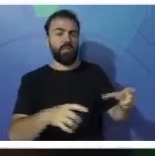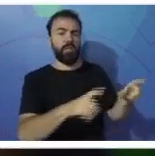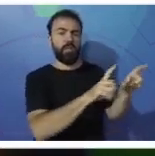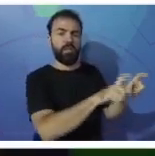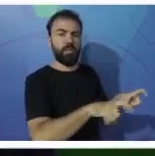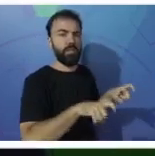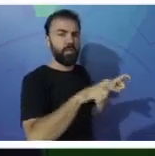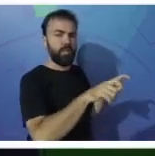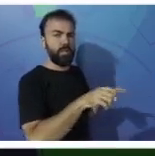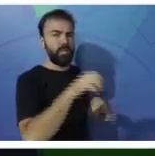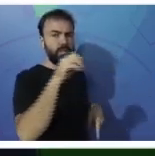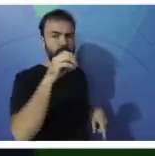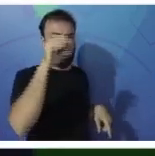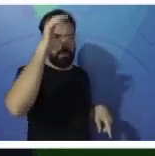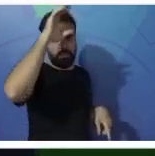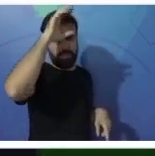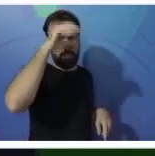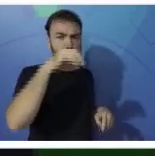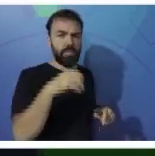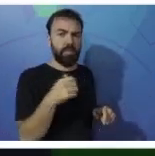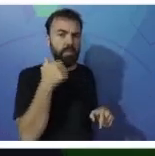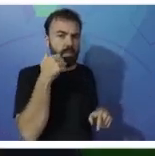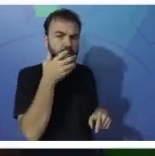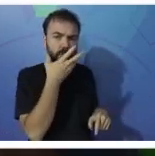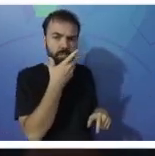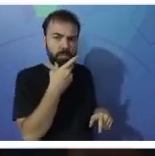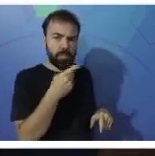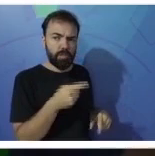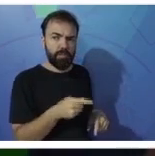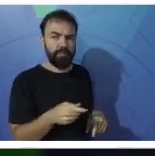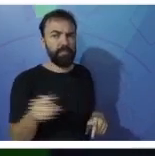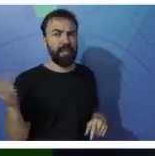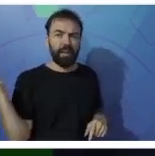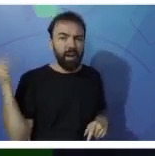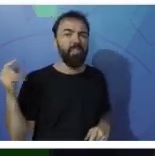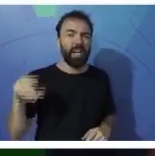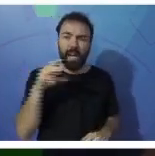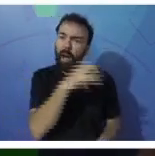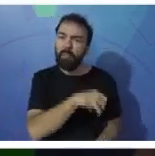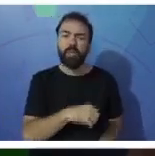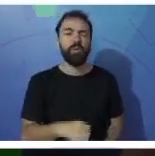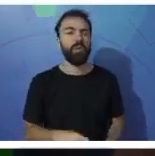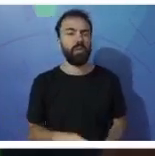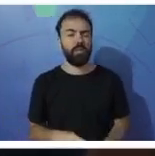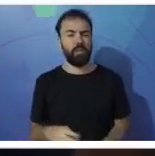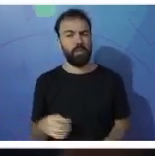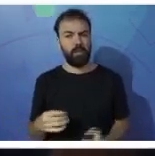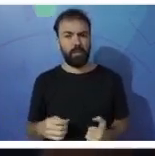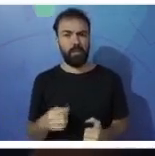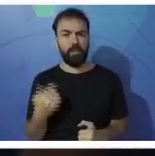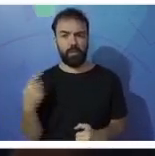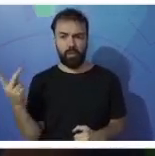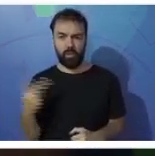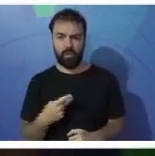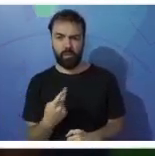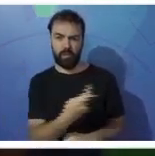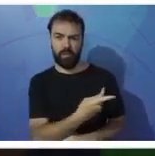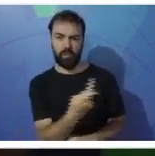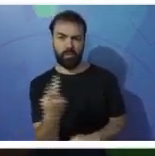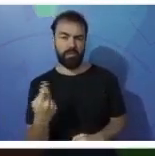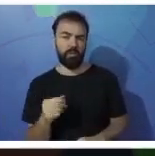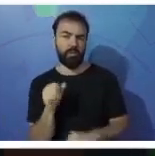adora animais. Antônio, dê um jeito de vir logo. Estamos esperando você.